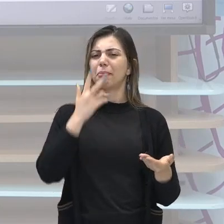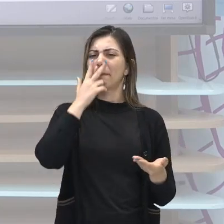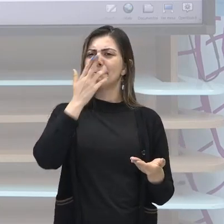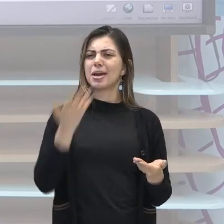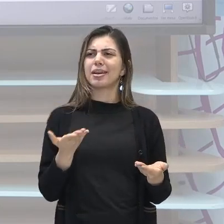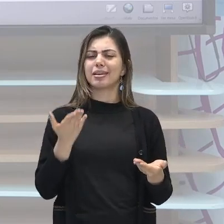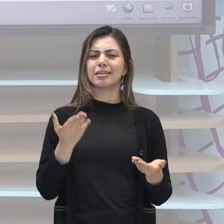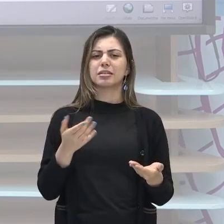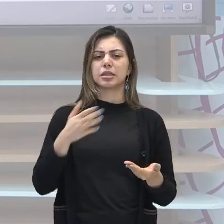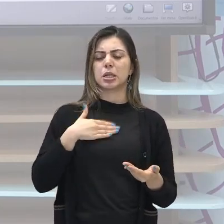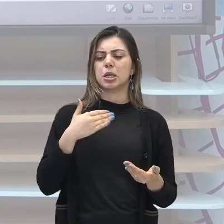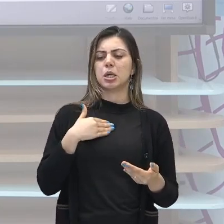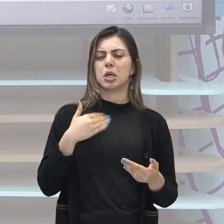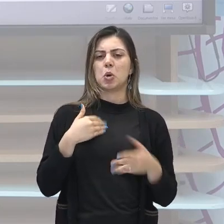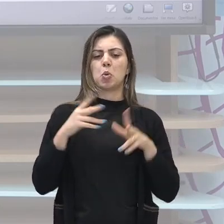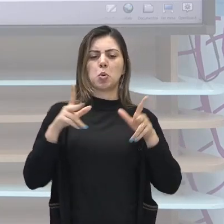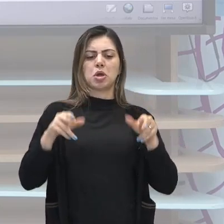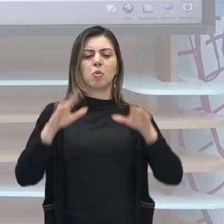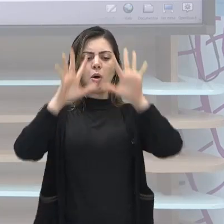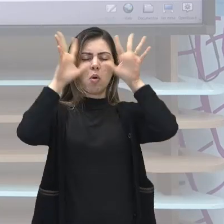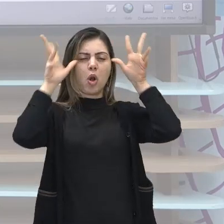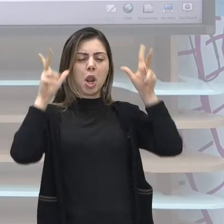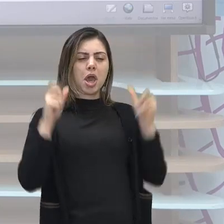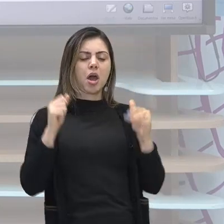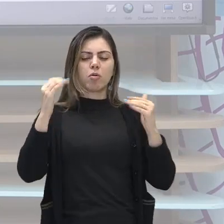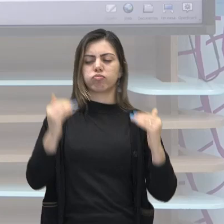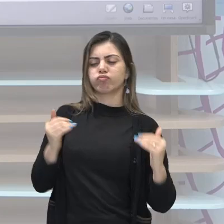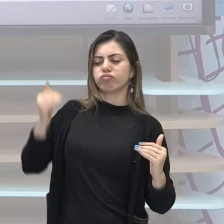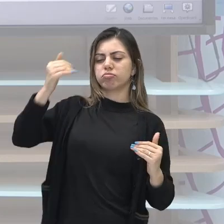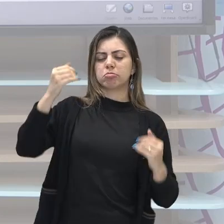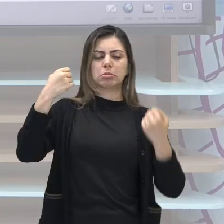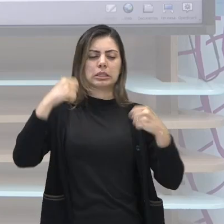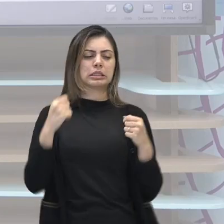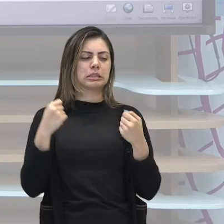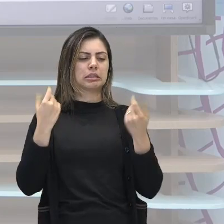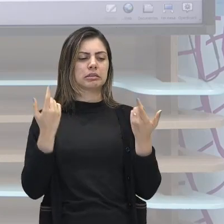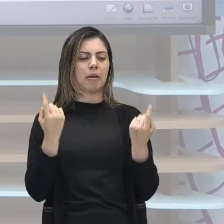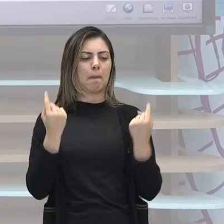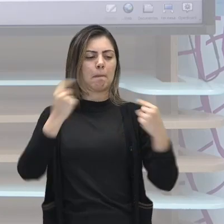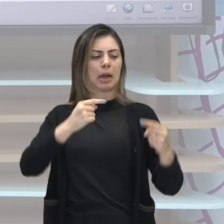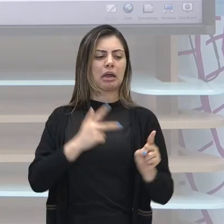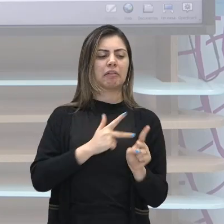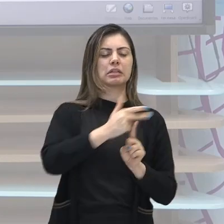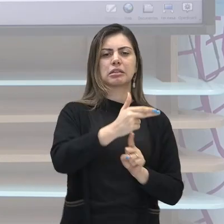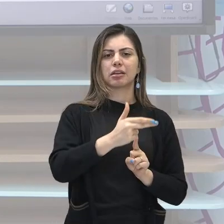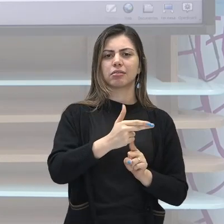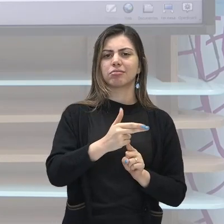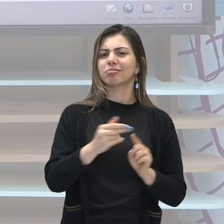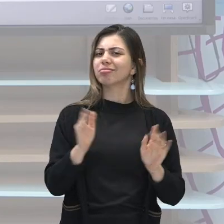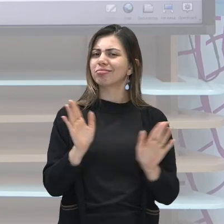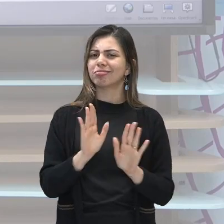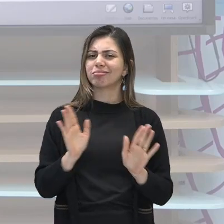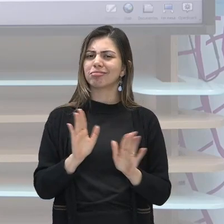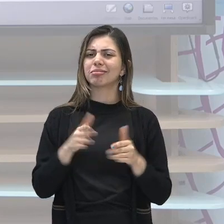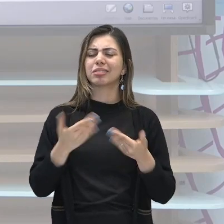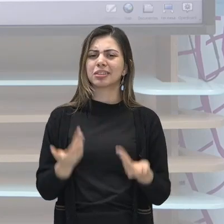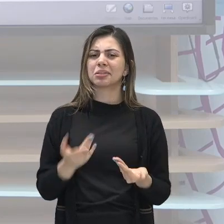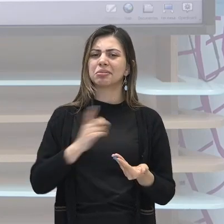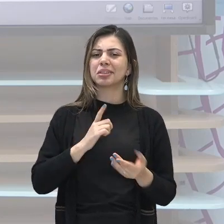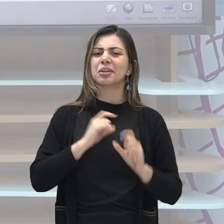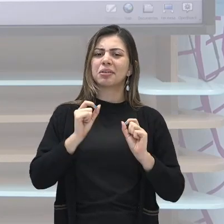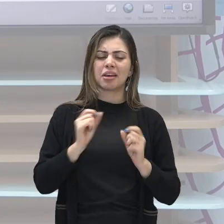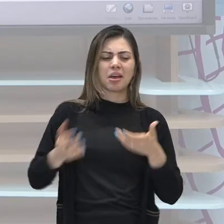fosse eu sou um leão dominador e preciso derrotar o outro, né? Isso vai estimular